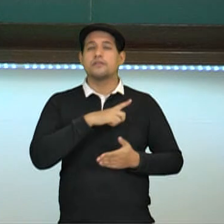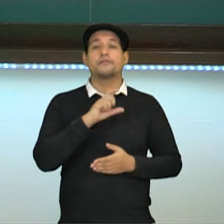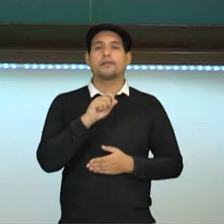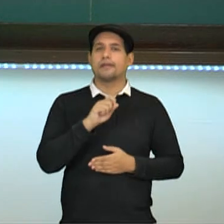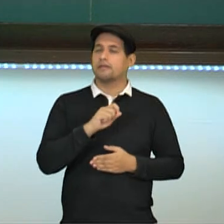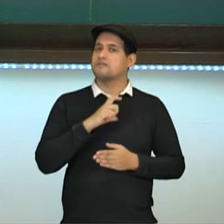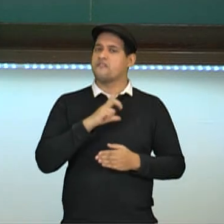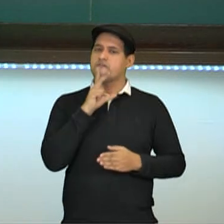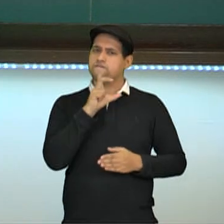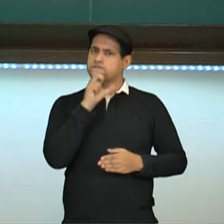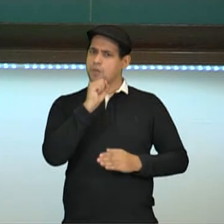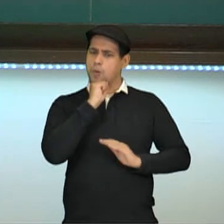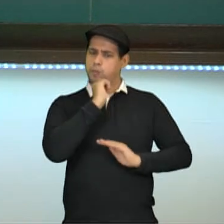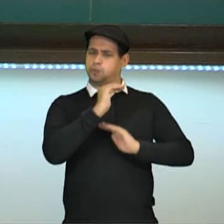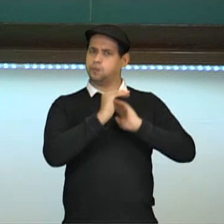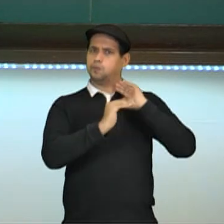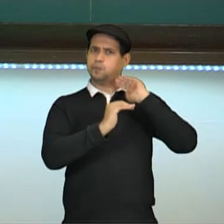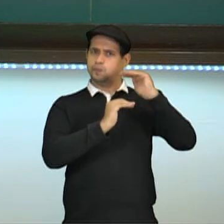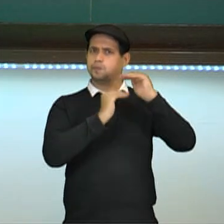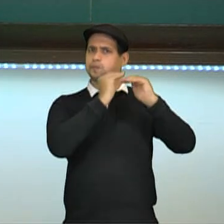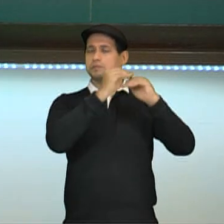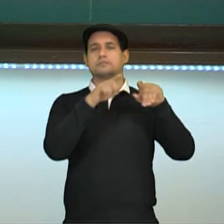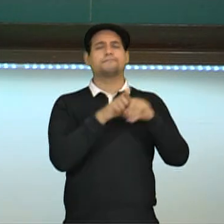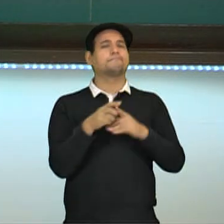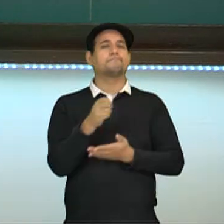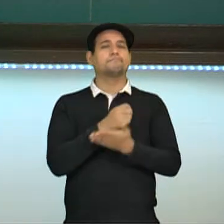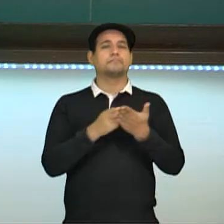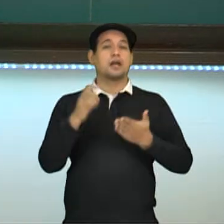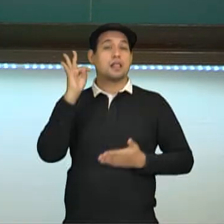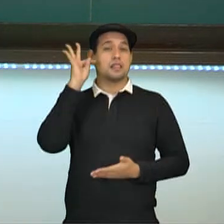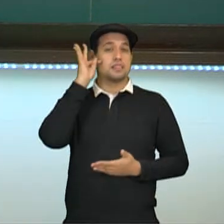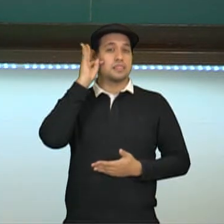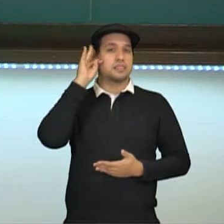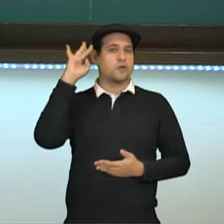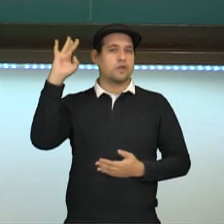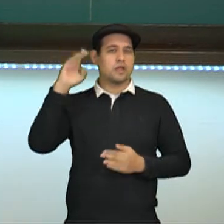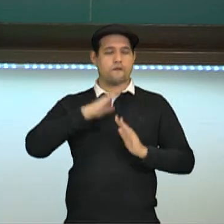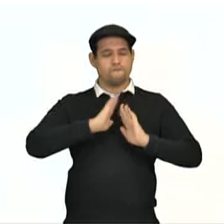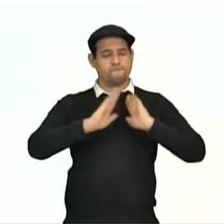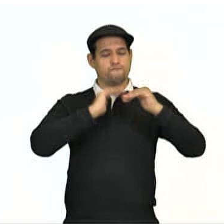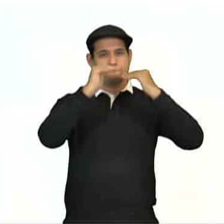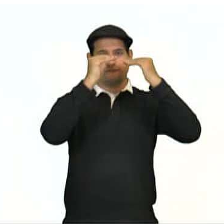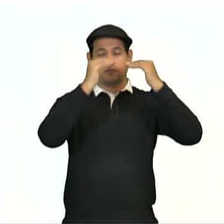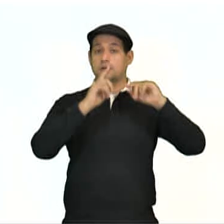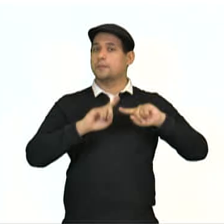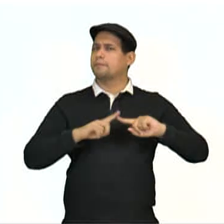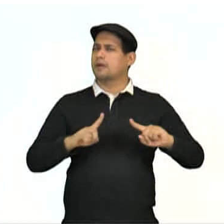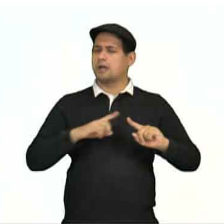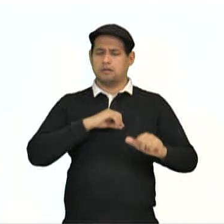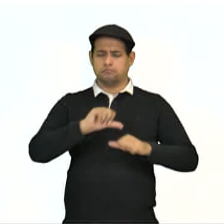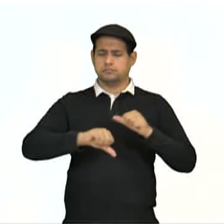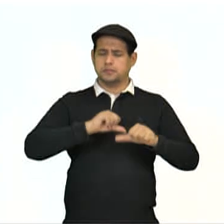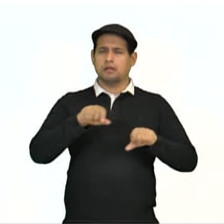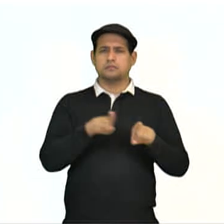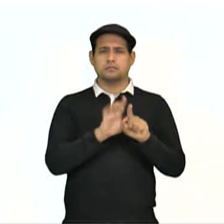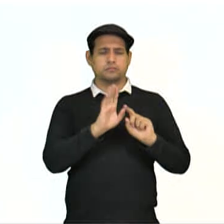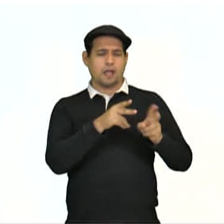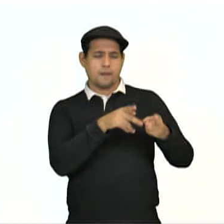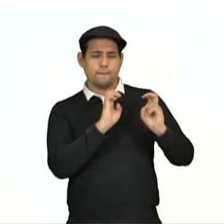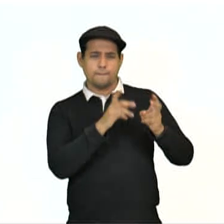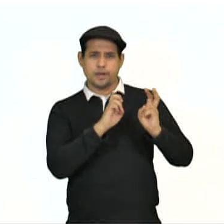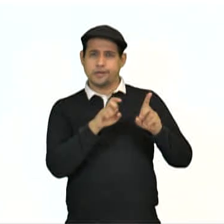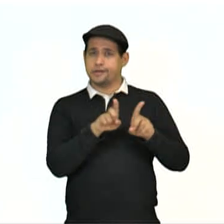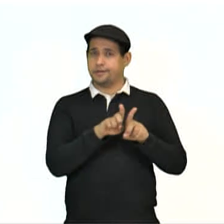cada vez mais força com base aí nas teorias evolucionistas. Essas mudanças observadas